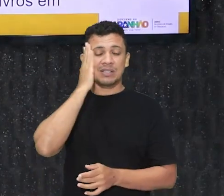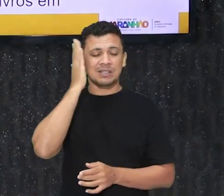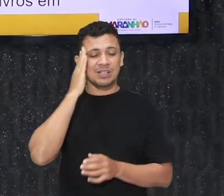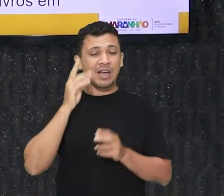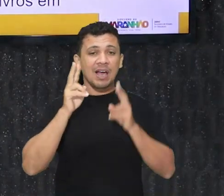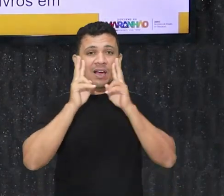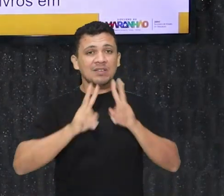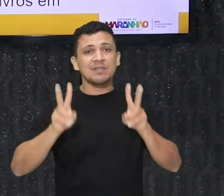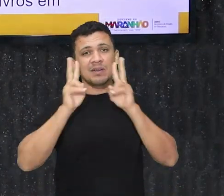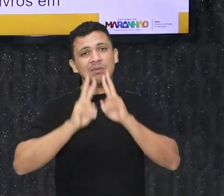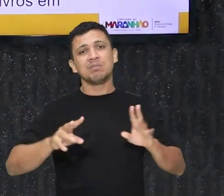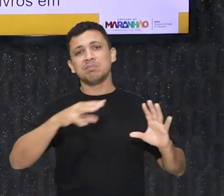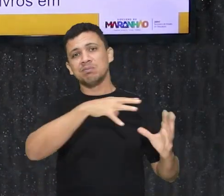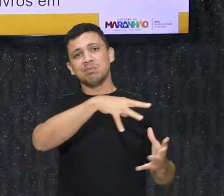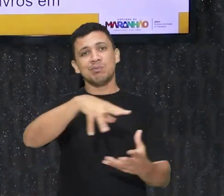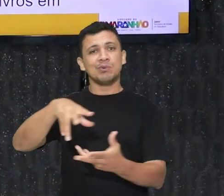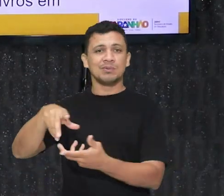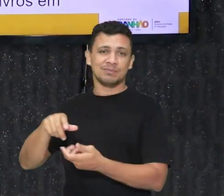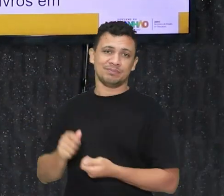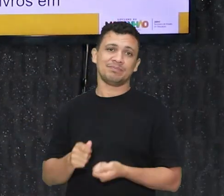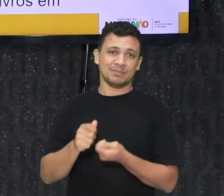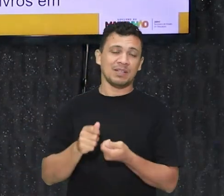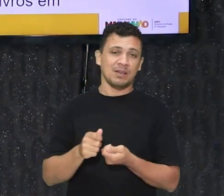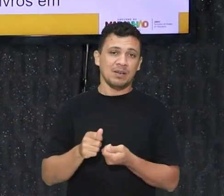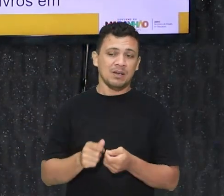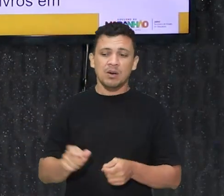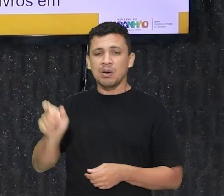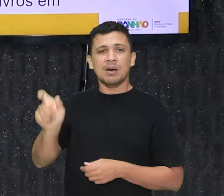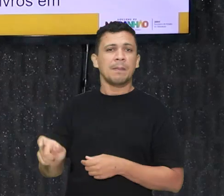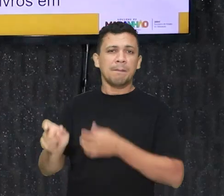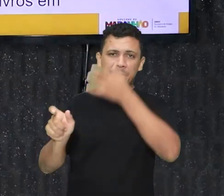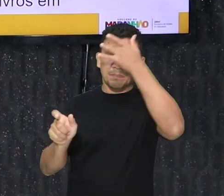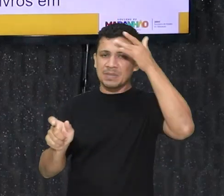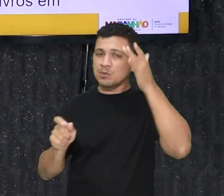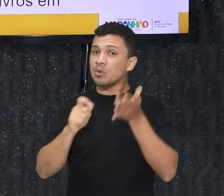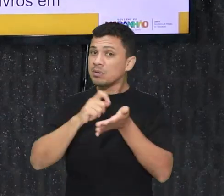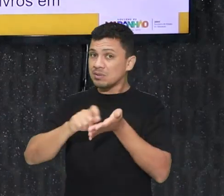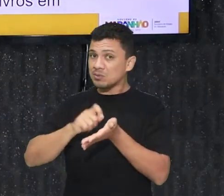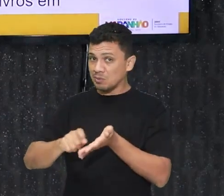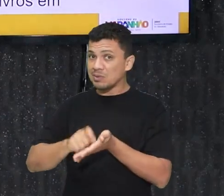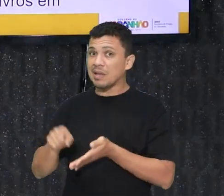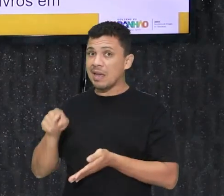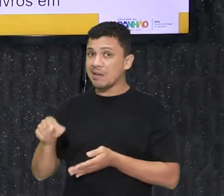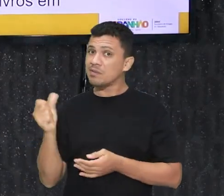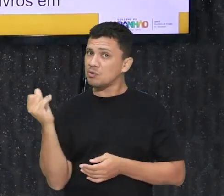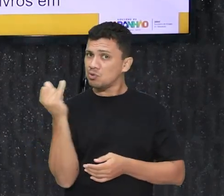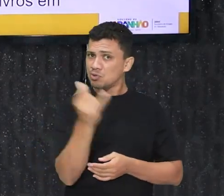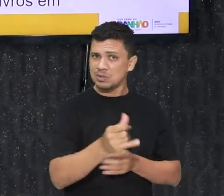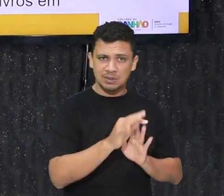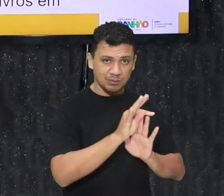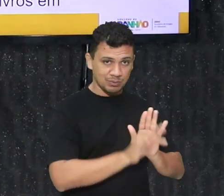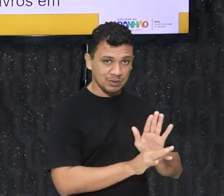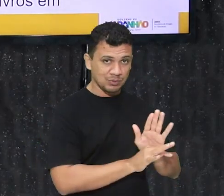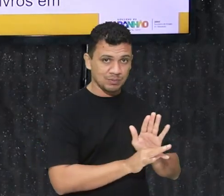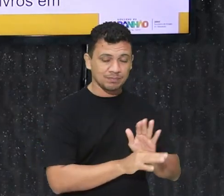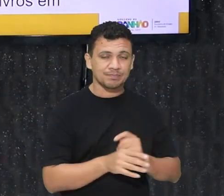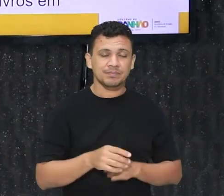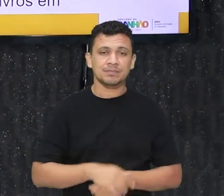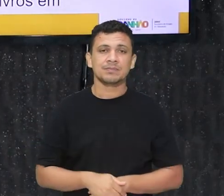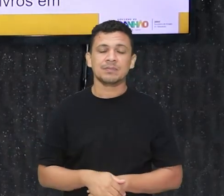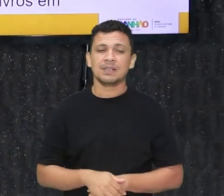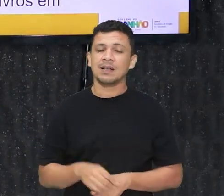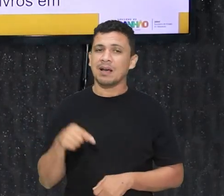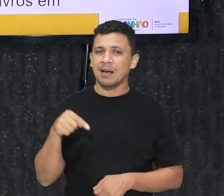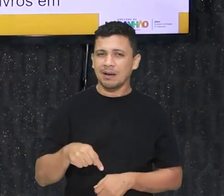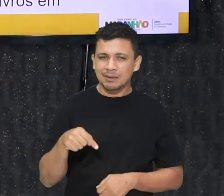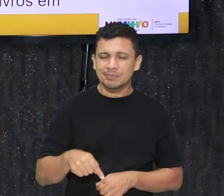compreender aquilo que o autor quer dizer com um texto, tá certo? Gente, todo esse trabalho